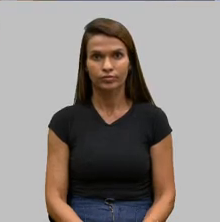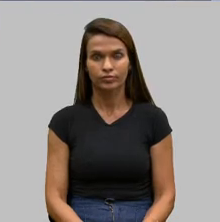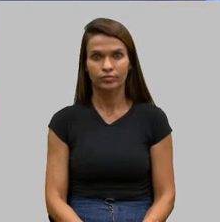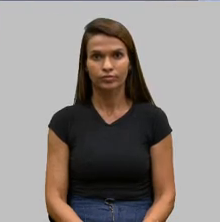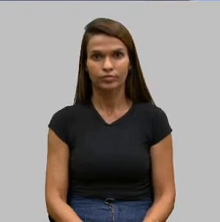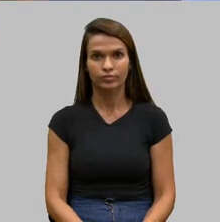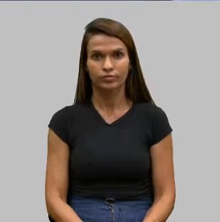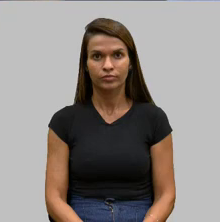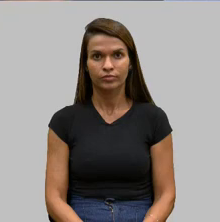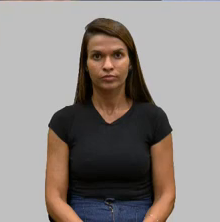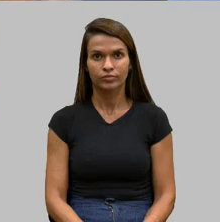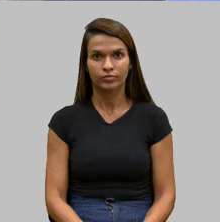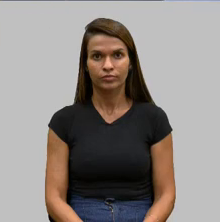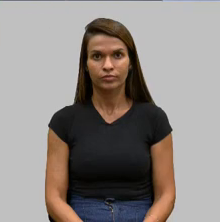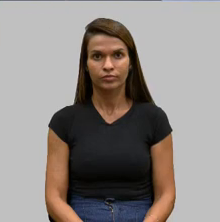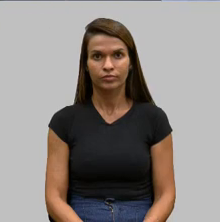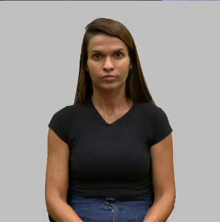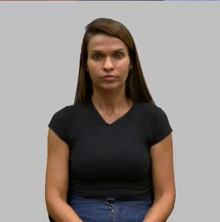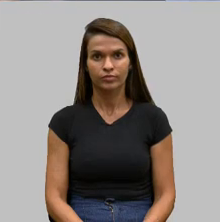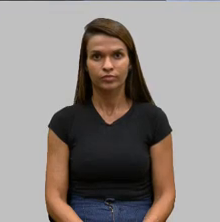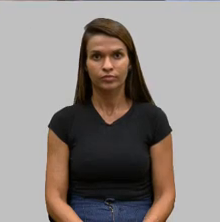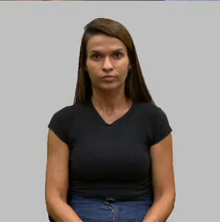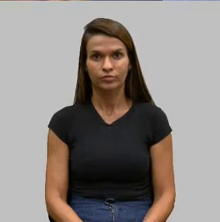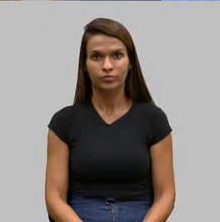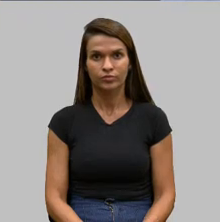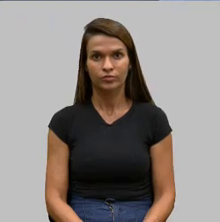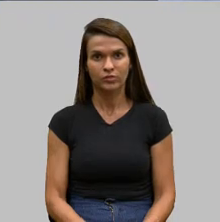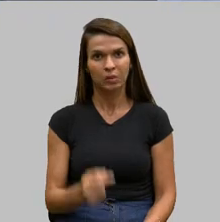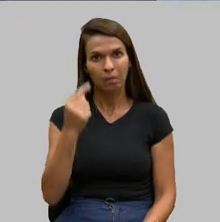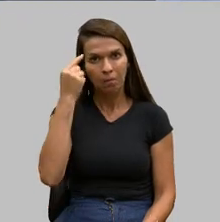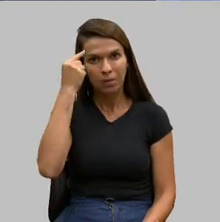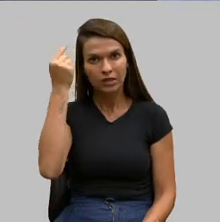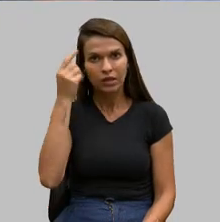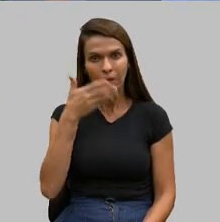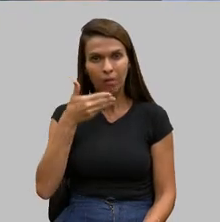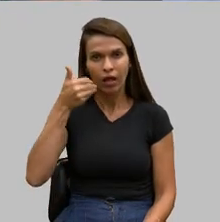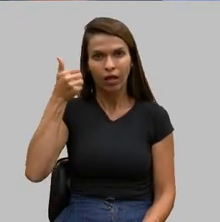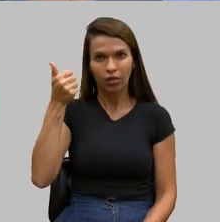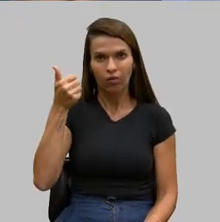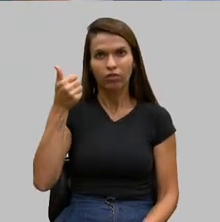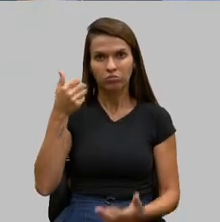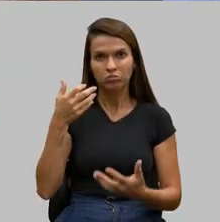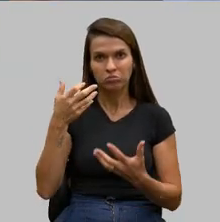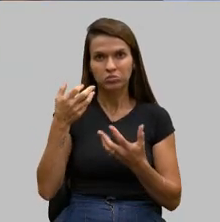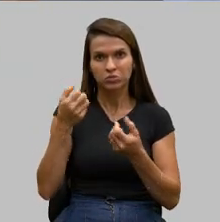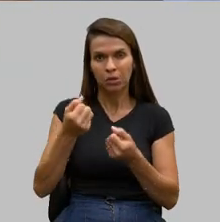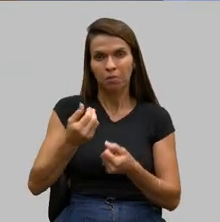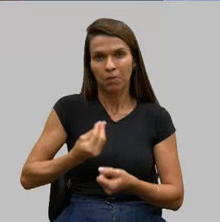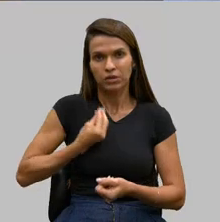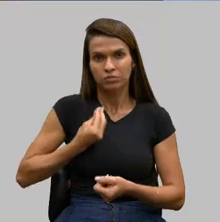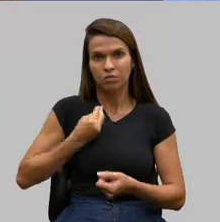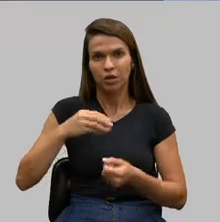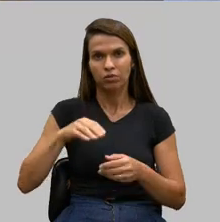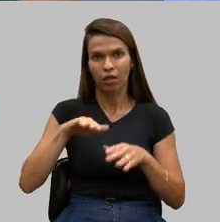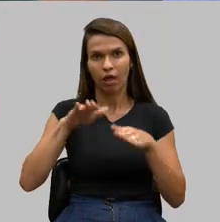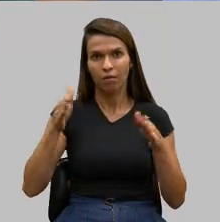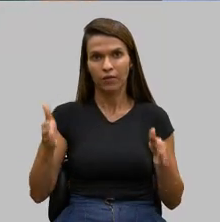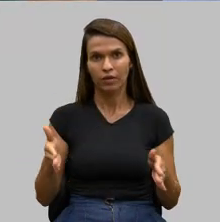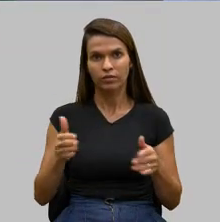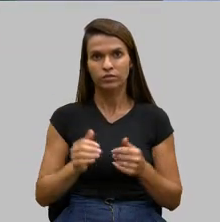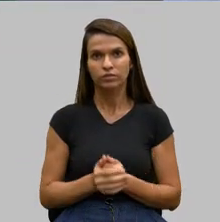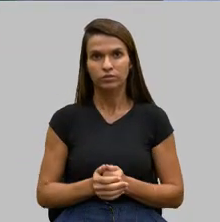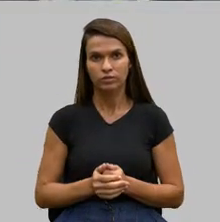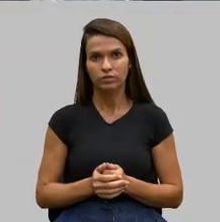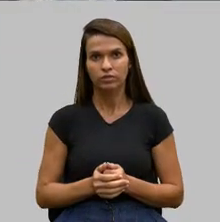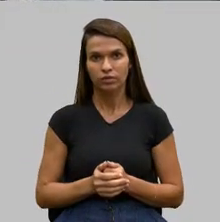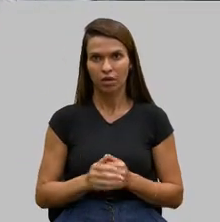é isso se achar melhor ele pode falar daí Se considere participando da mesa Ah dá para